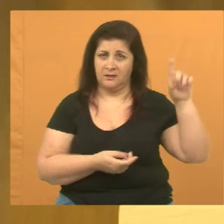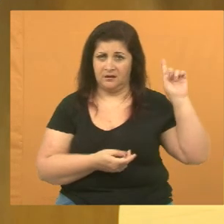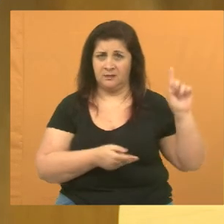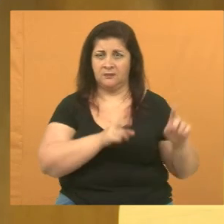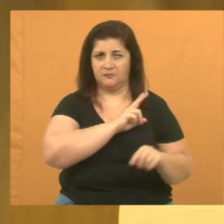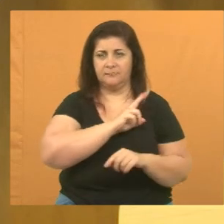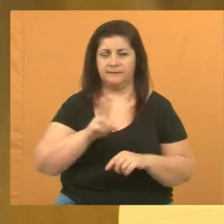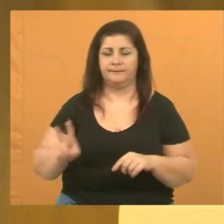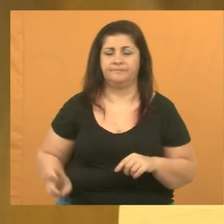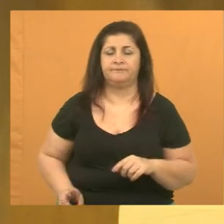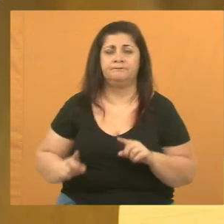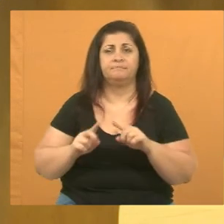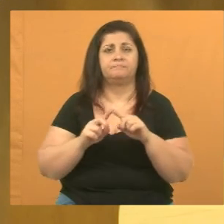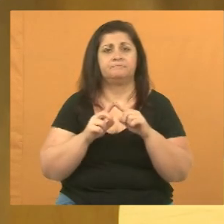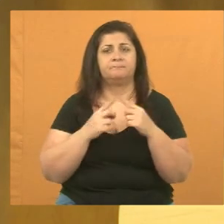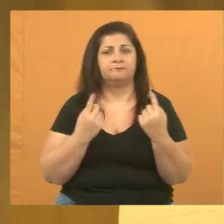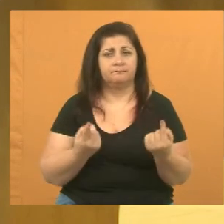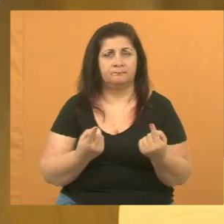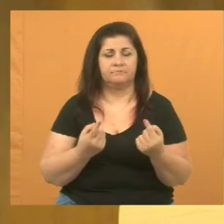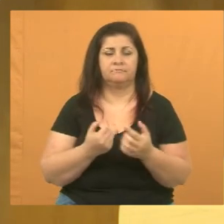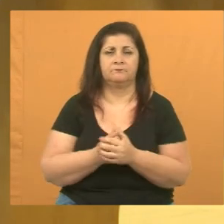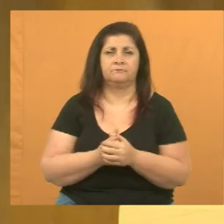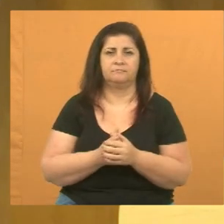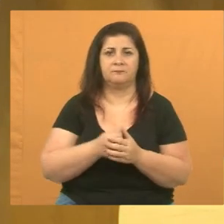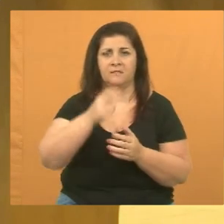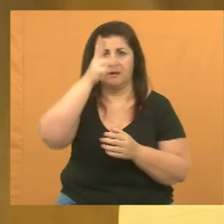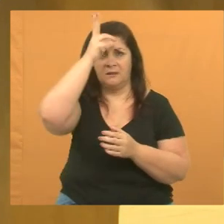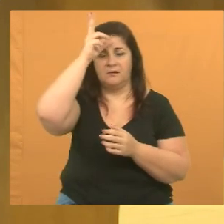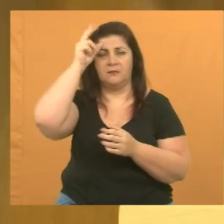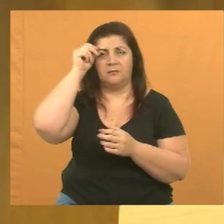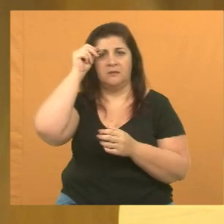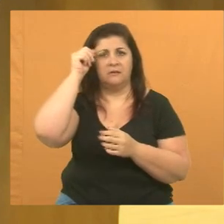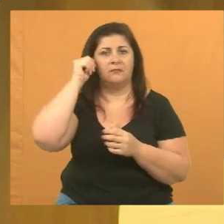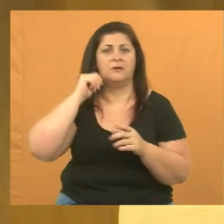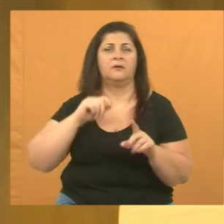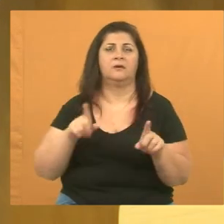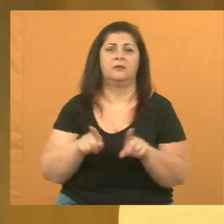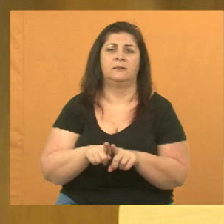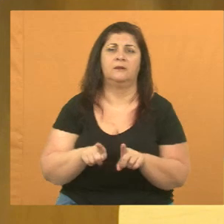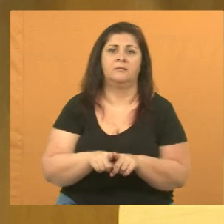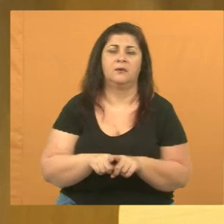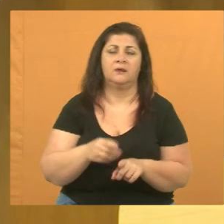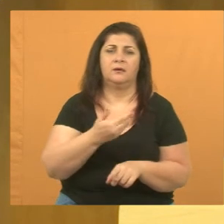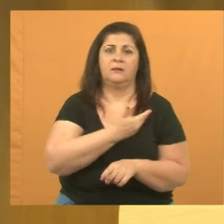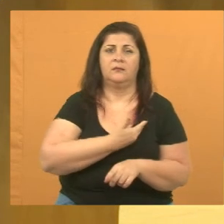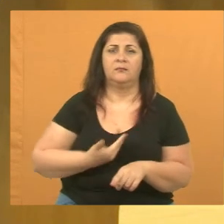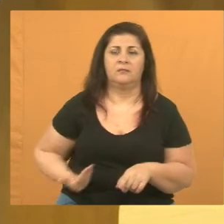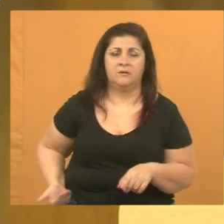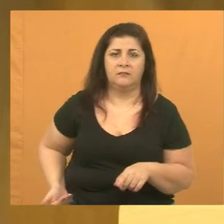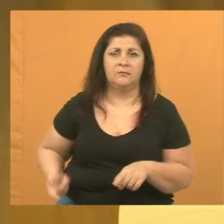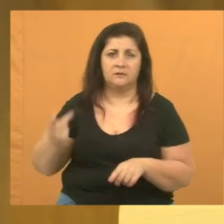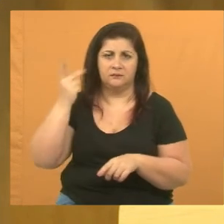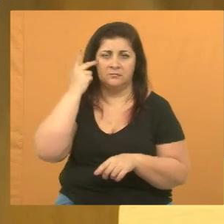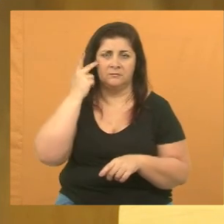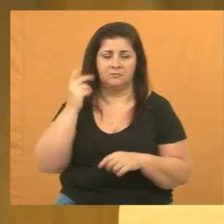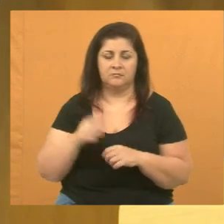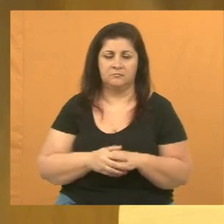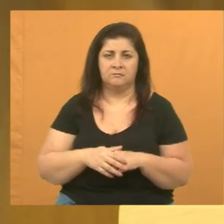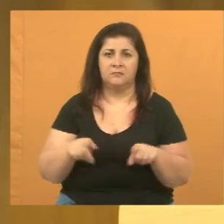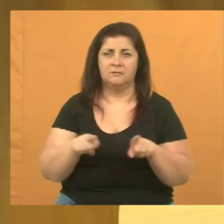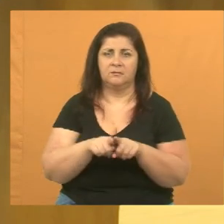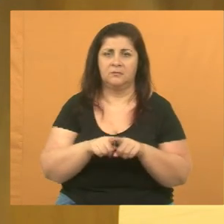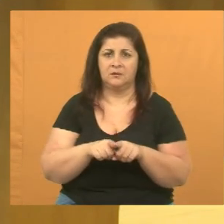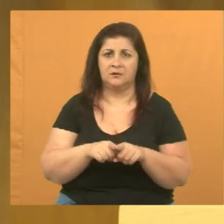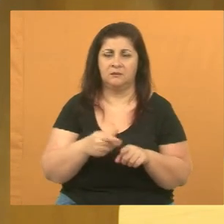vereador, mas prefeito e também o governo do estado de São Paulo e o presidente